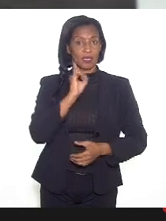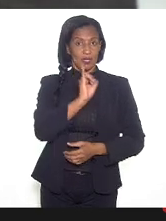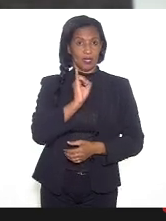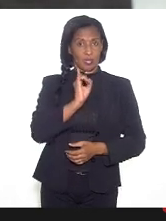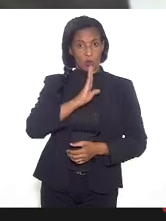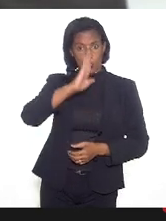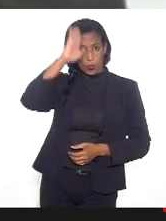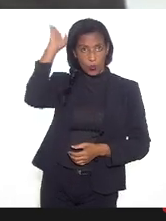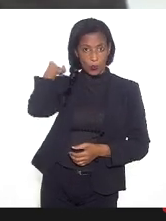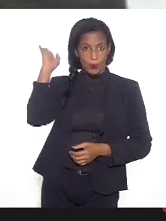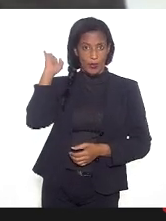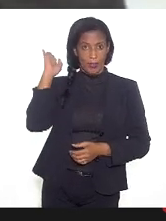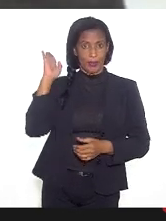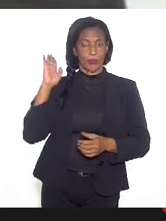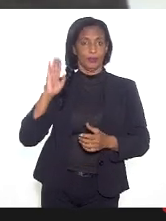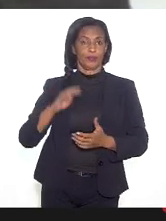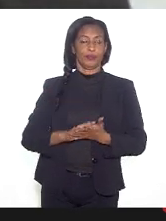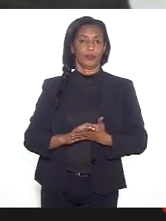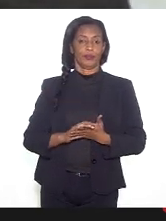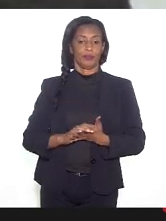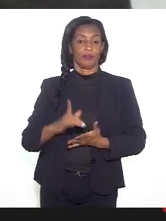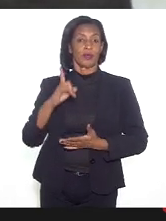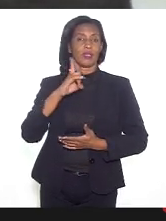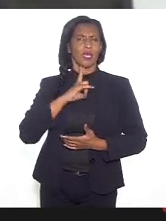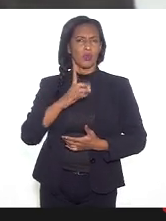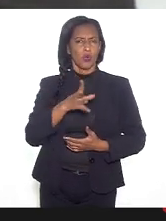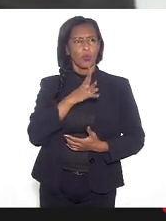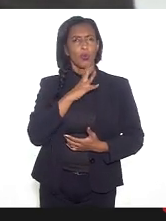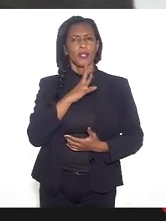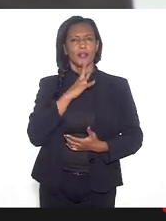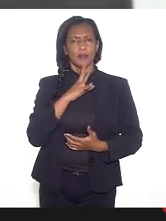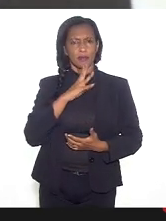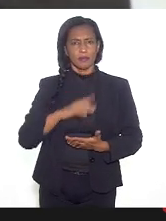de Bombeiros Militar do Estado do Rio de Janeiro